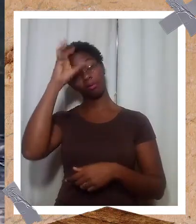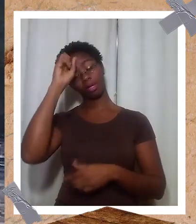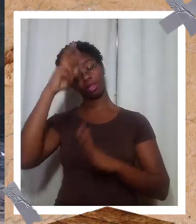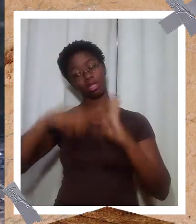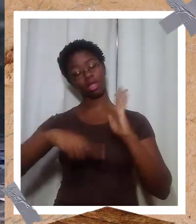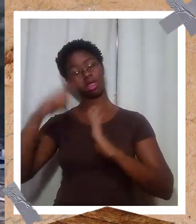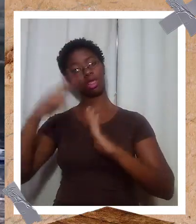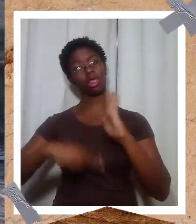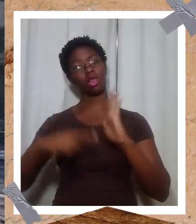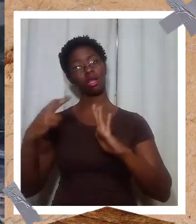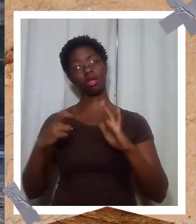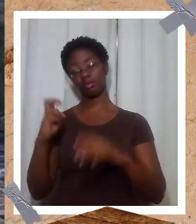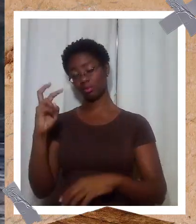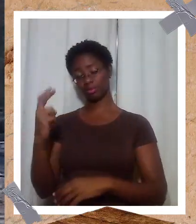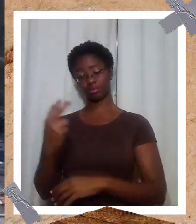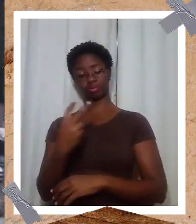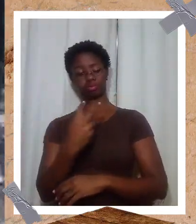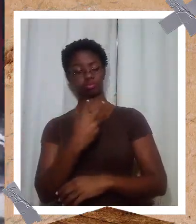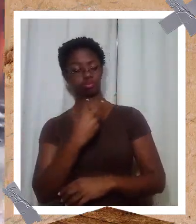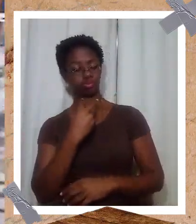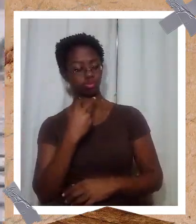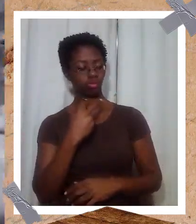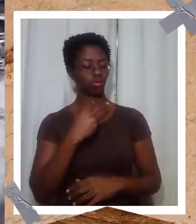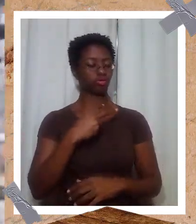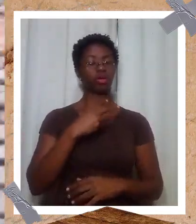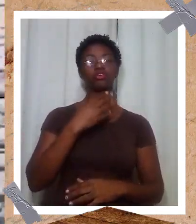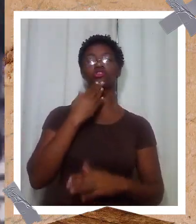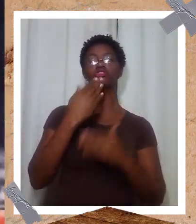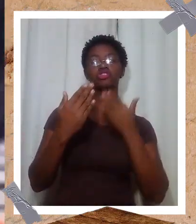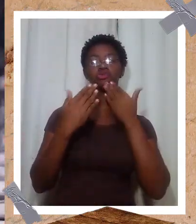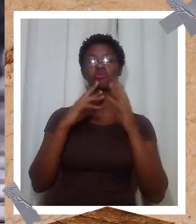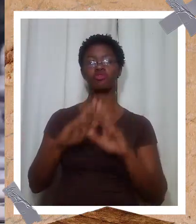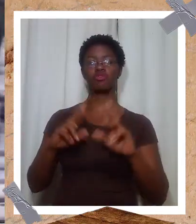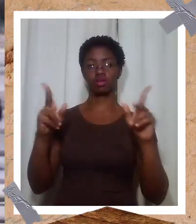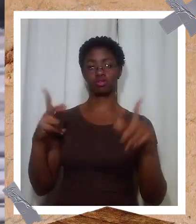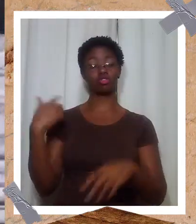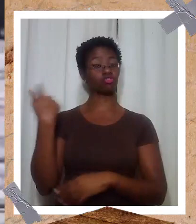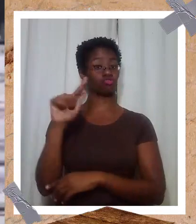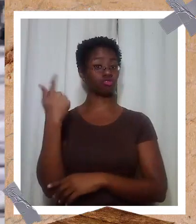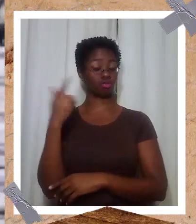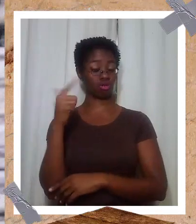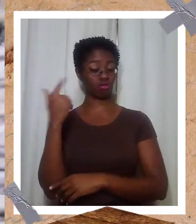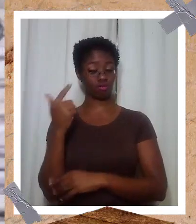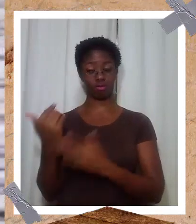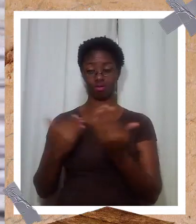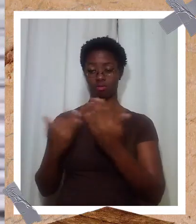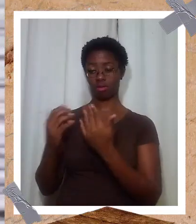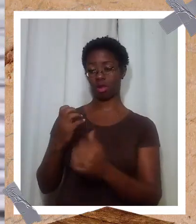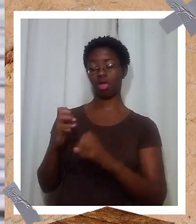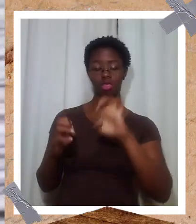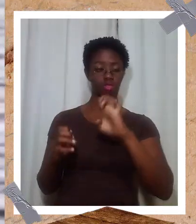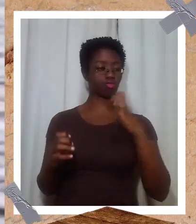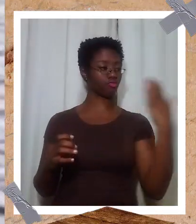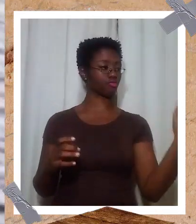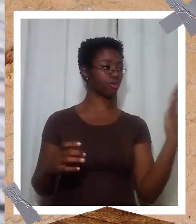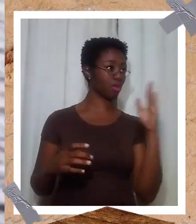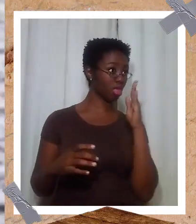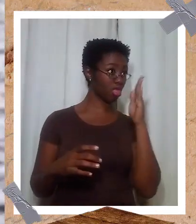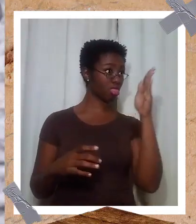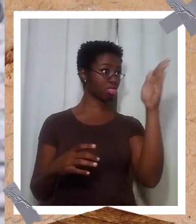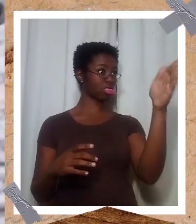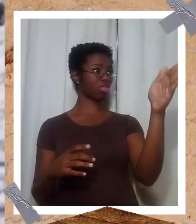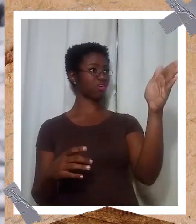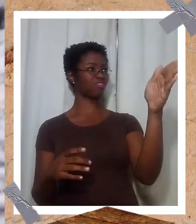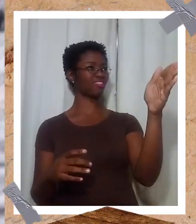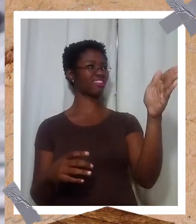diferentes maneiras, inclusive dentro da nossa própria casa. Geograficamente, se olhássemos para o lado esquerdo e para frente, a